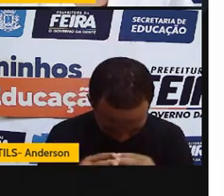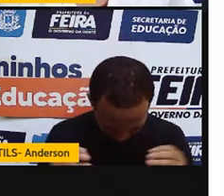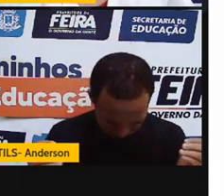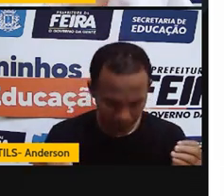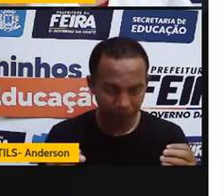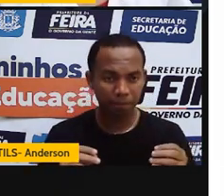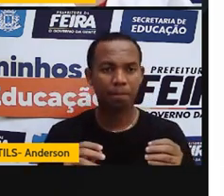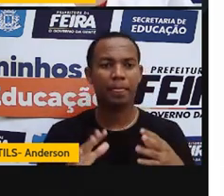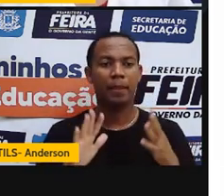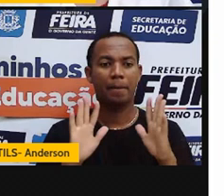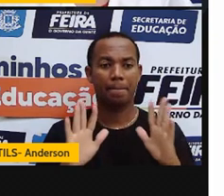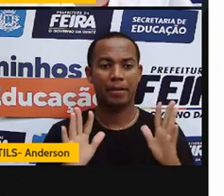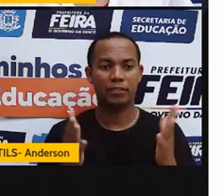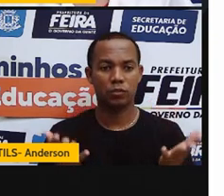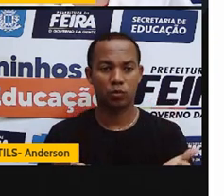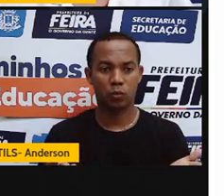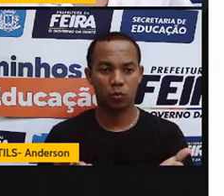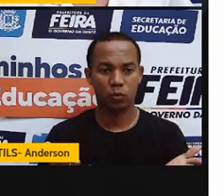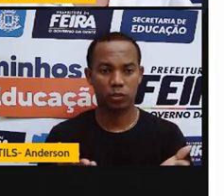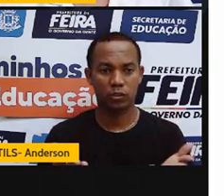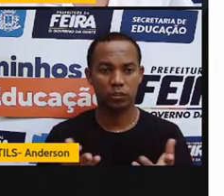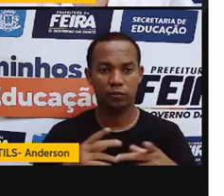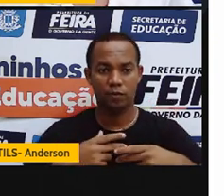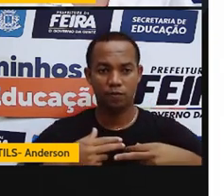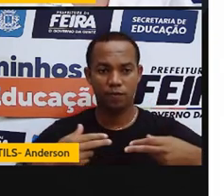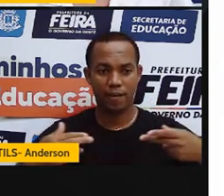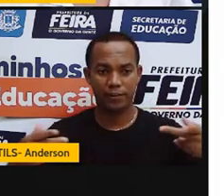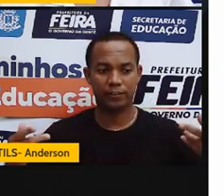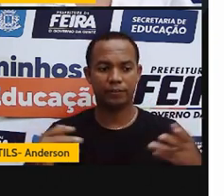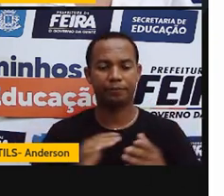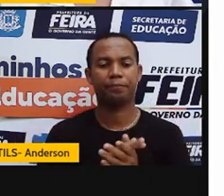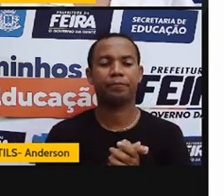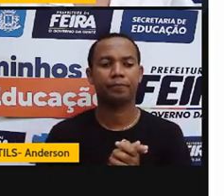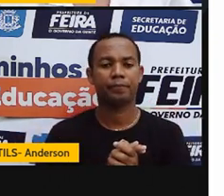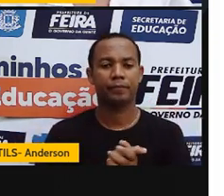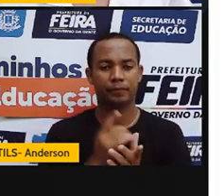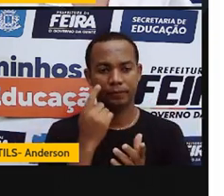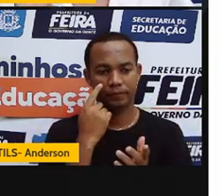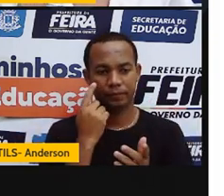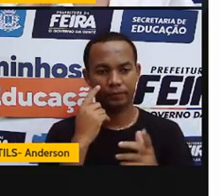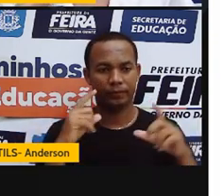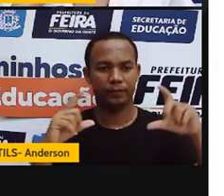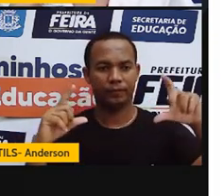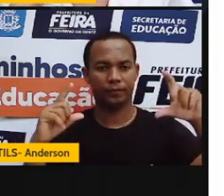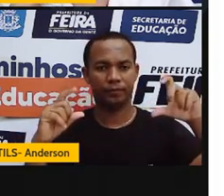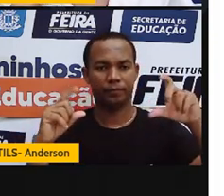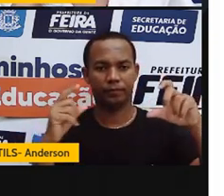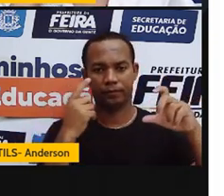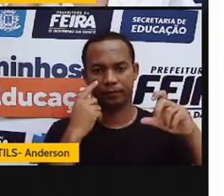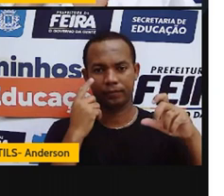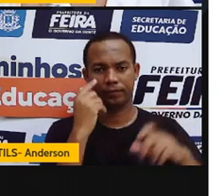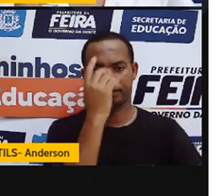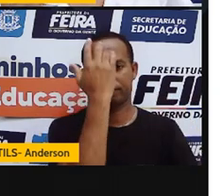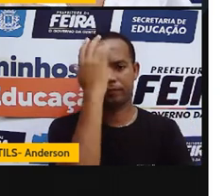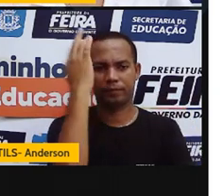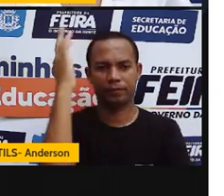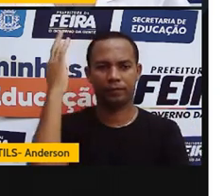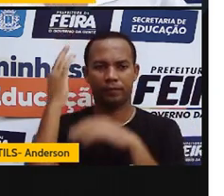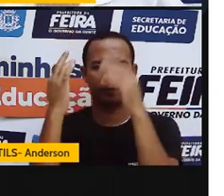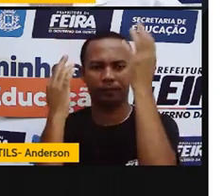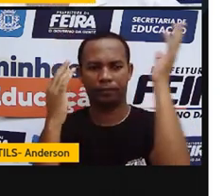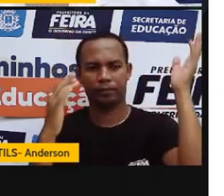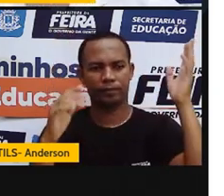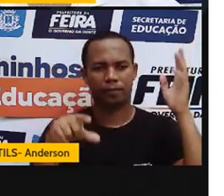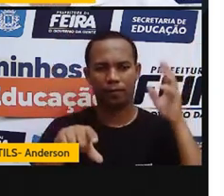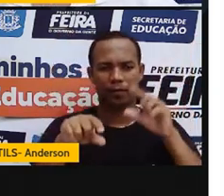tradicionais. Então, só que hoje a Pró falou sobre várias, né? E aí na imagem você vê que eles estão carregando algumas plantas que não